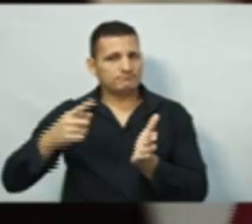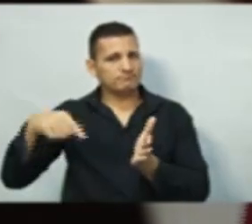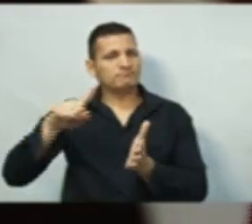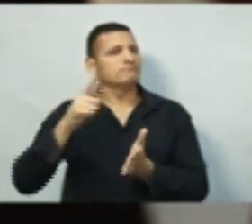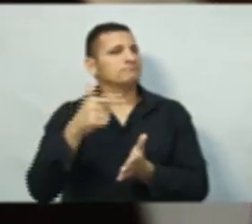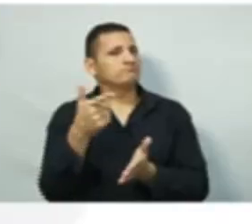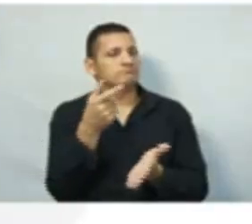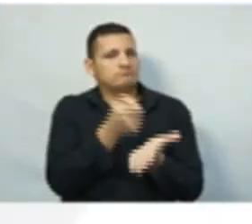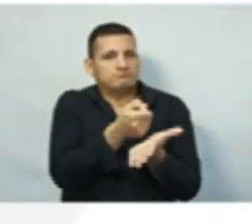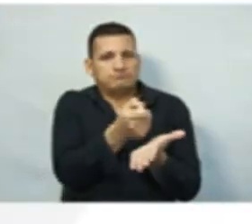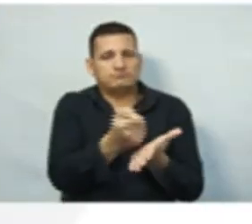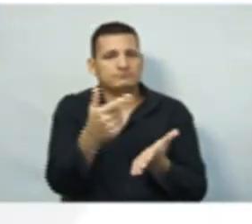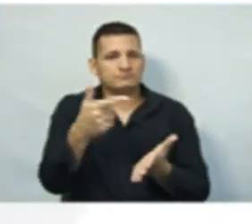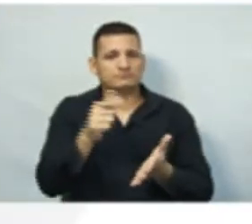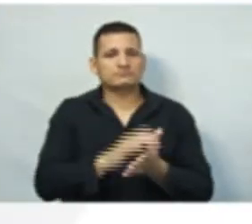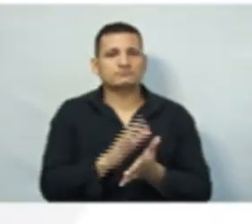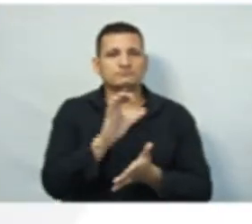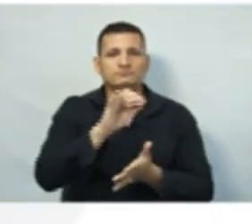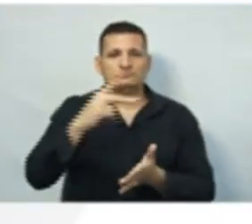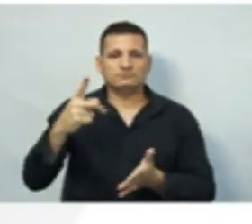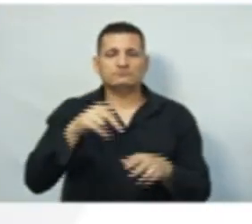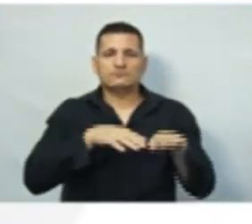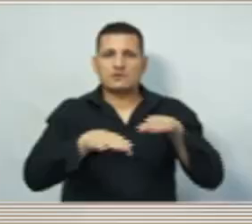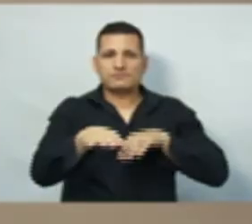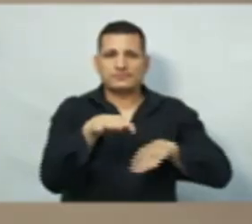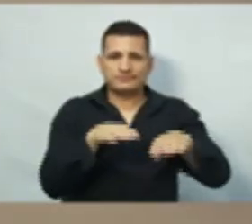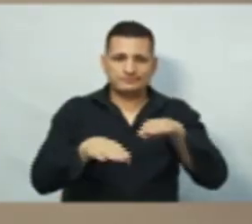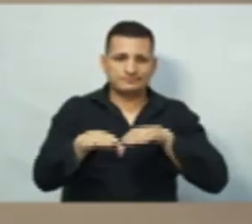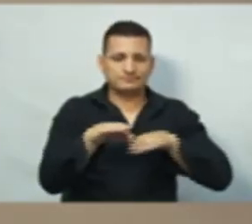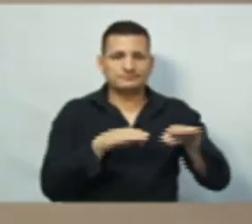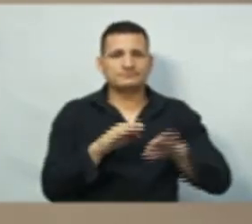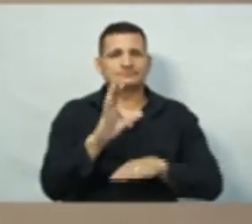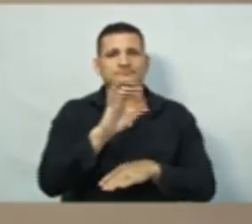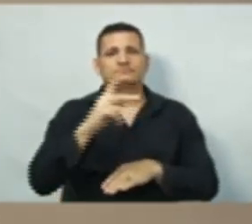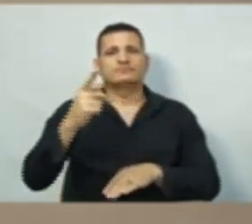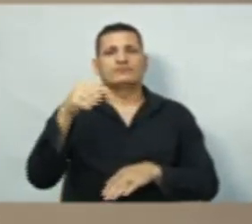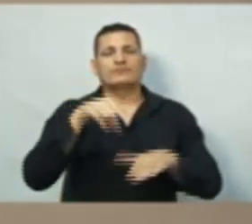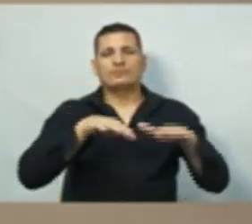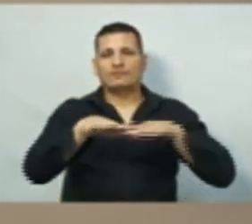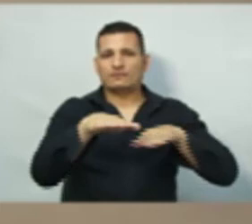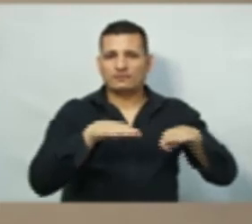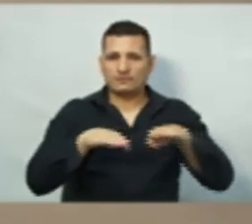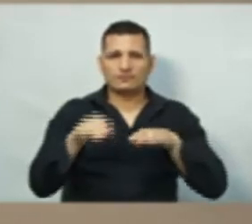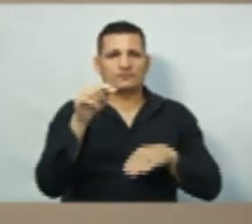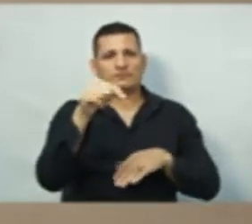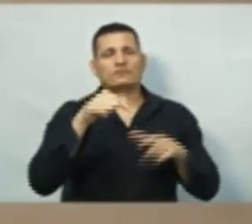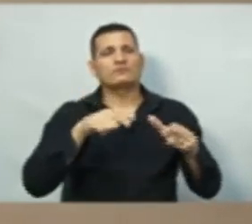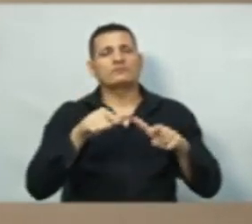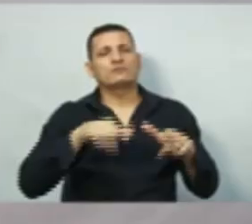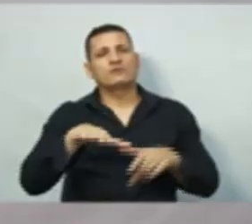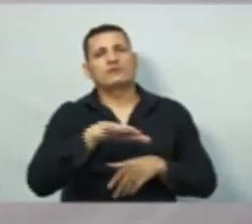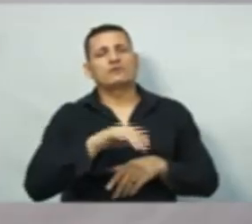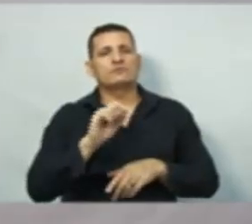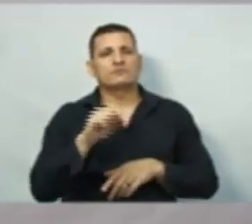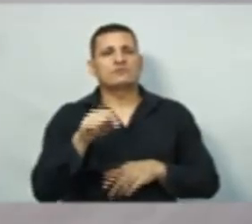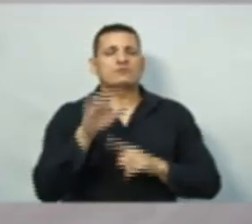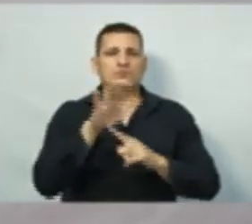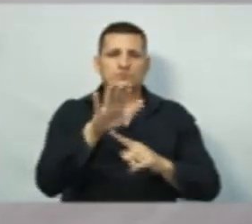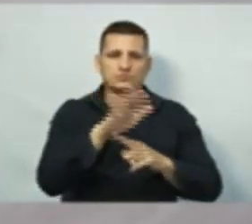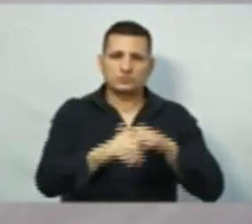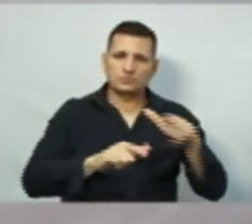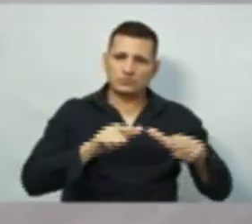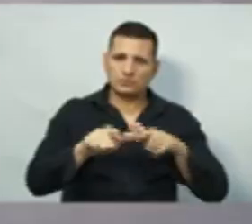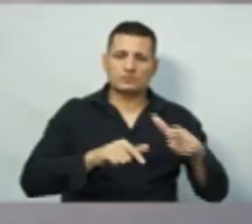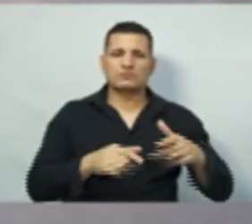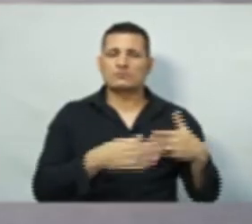com a empresa. Cooperativismo de transporte. As cooperativas de transporte atuam na prestação de serviço de transporte